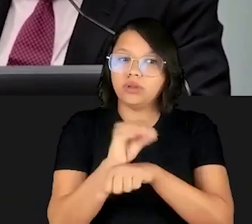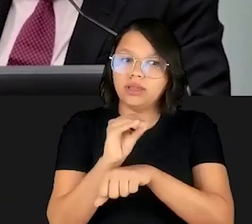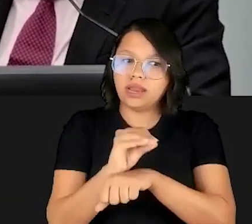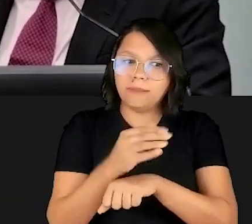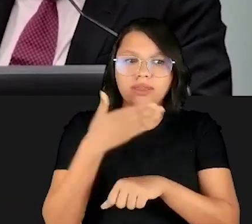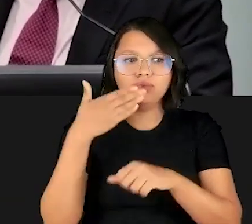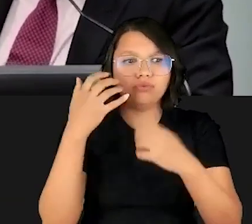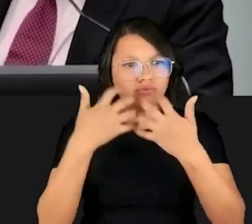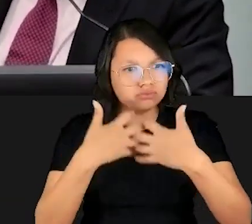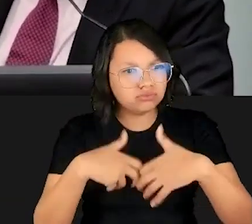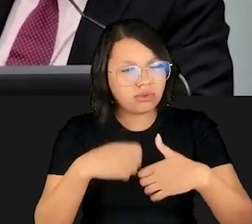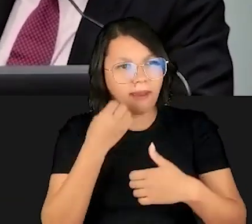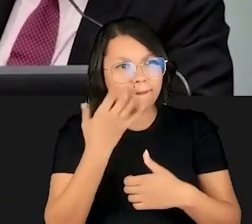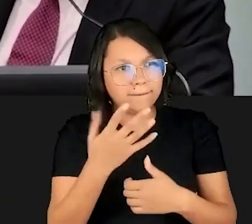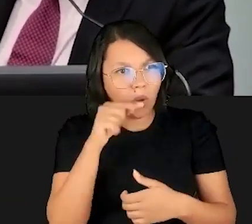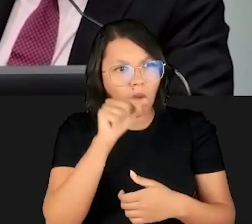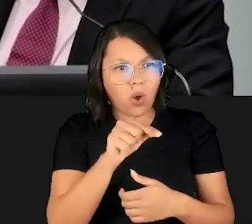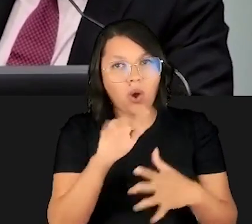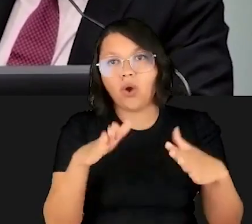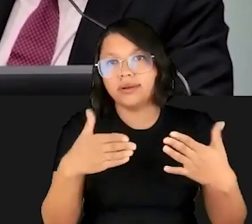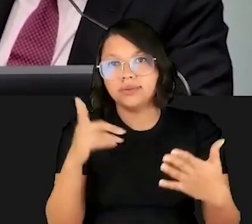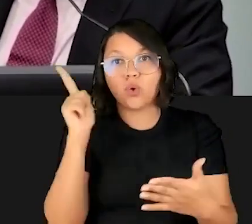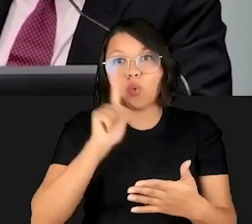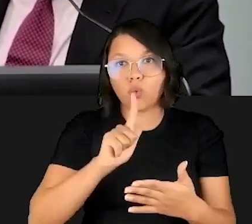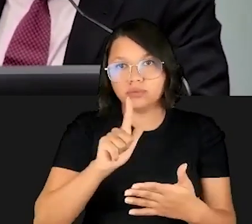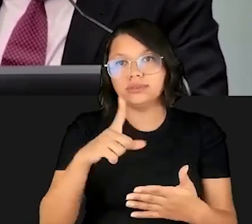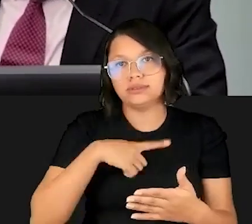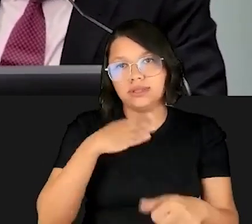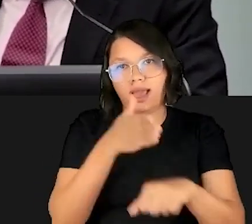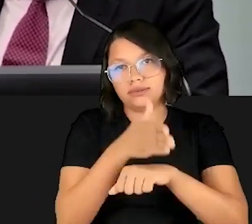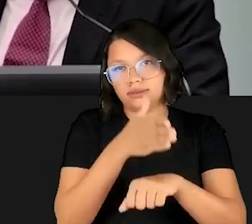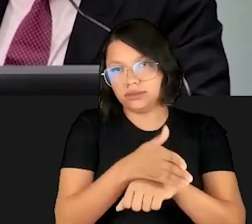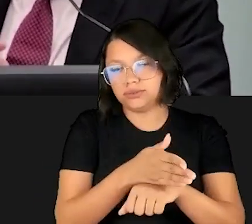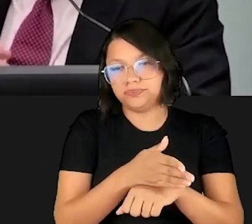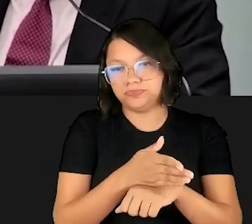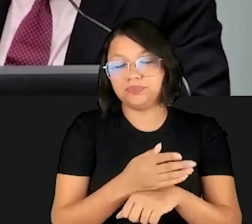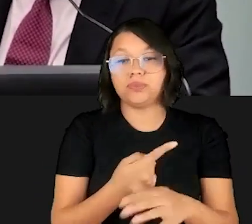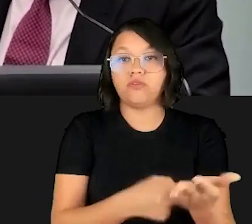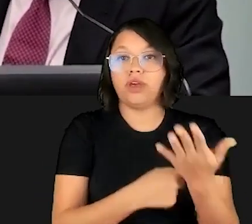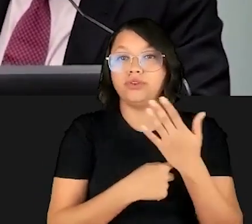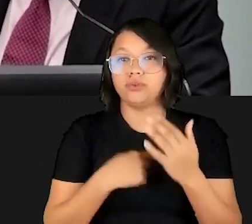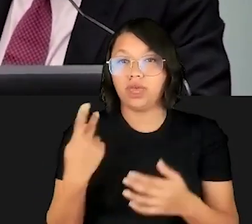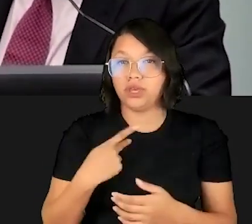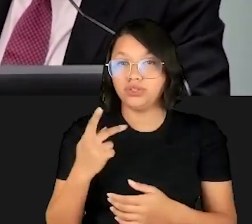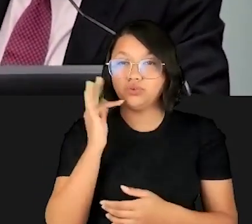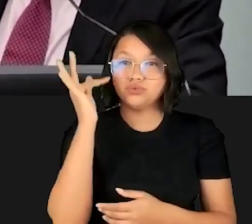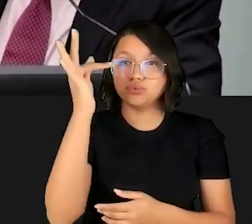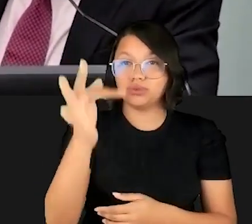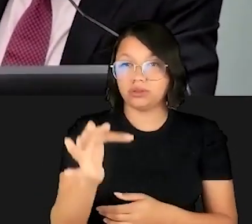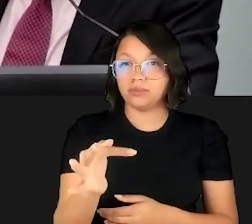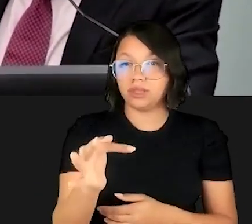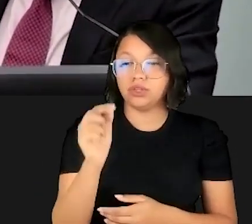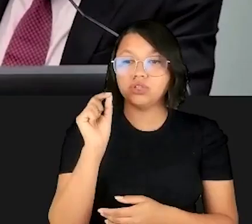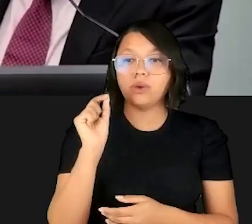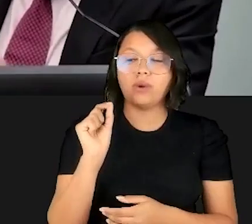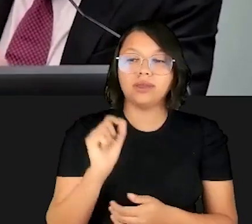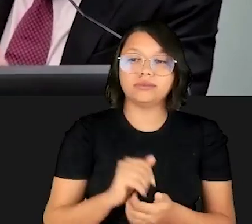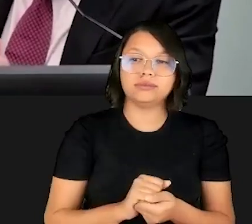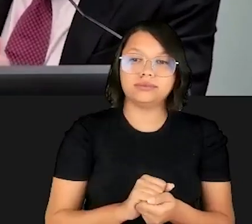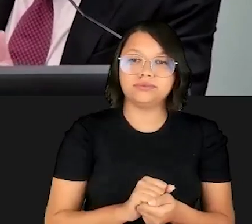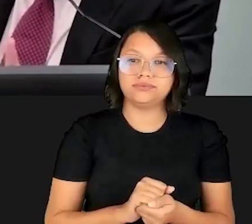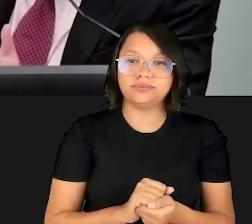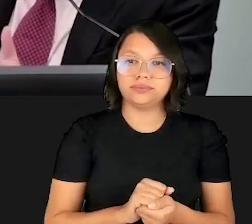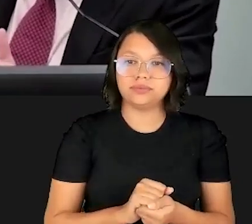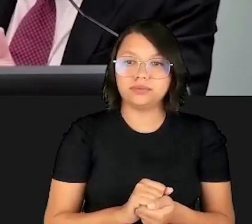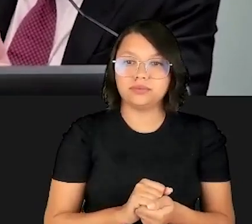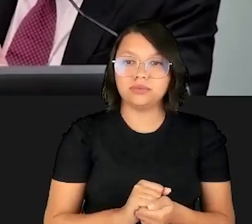Essa é uma busca. E algo que vai nos ajudar futuramente é isso que eu estou mostrando aqui muito rapidamente.